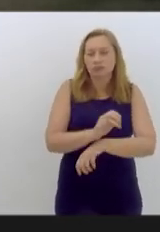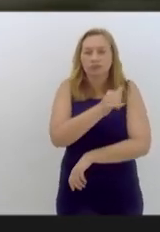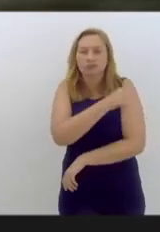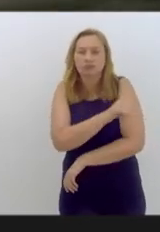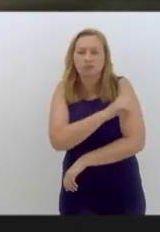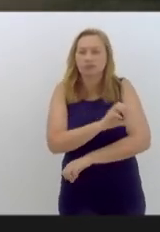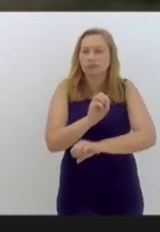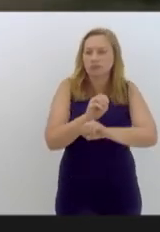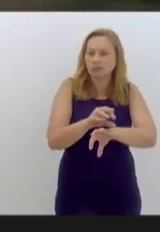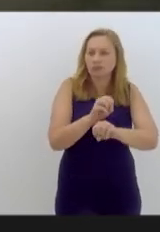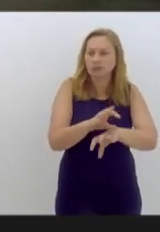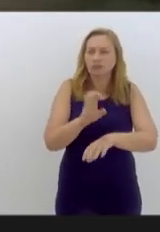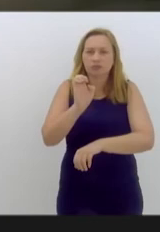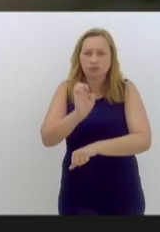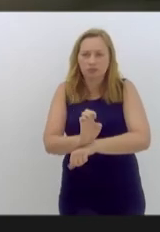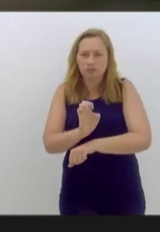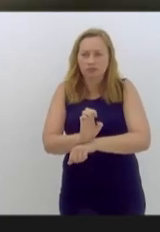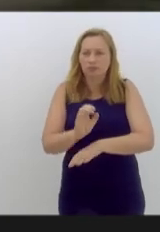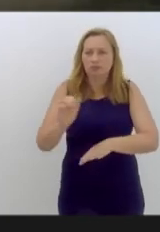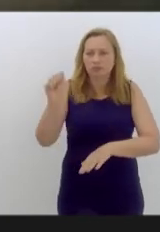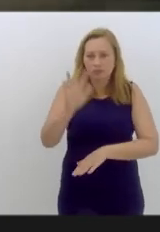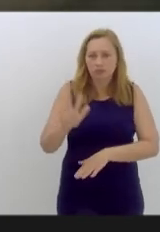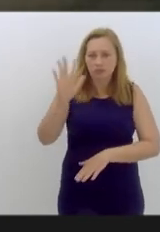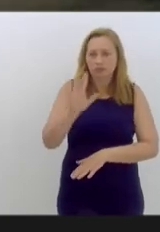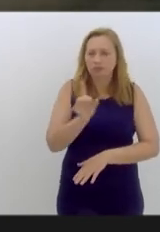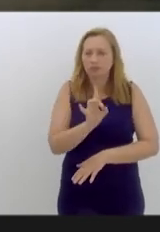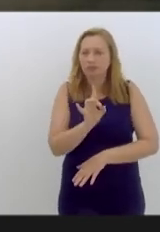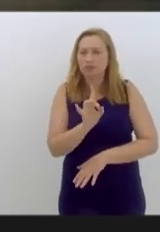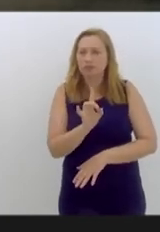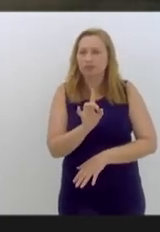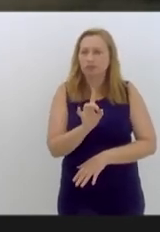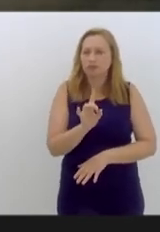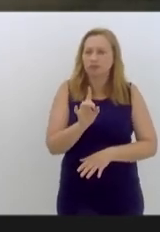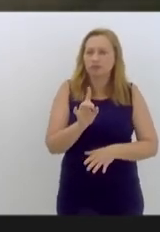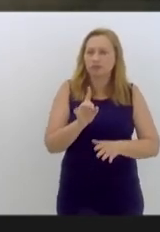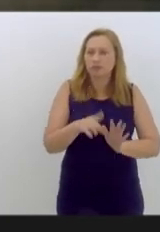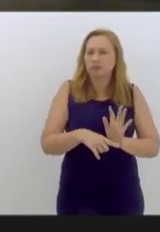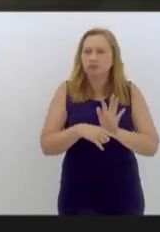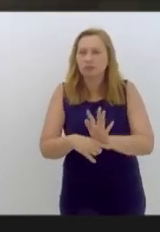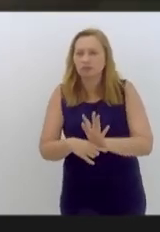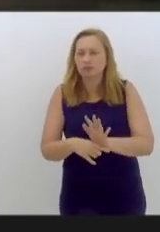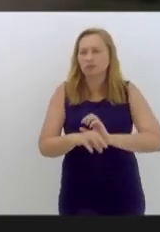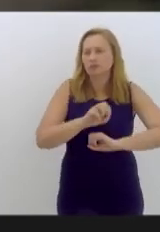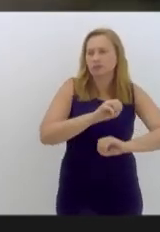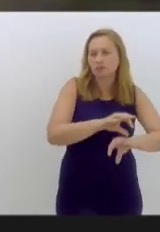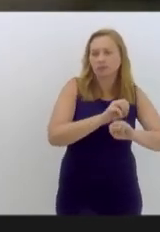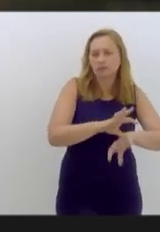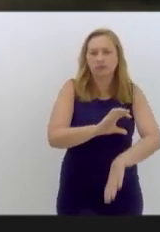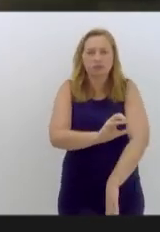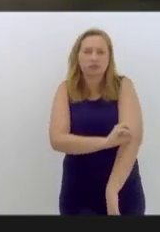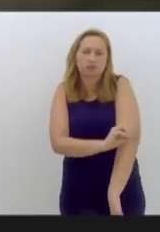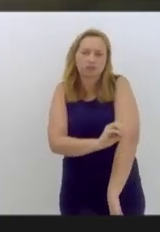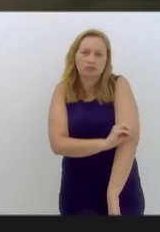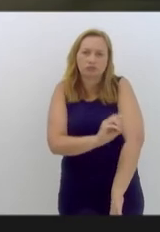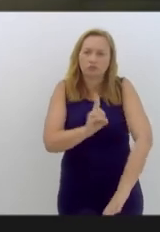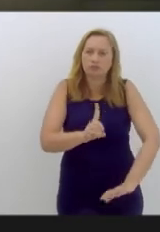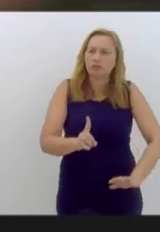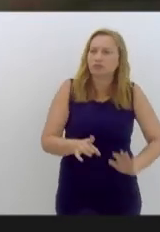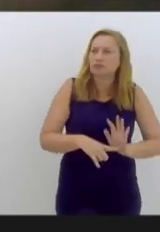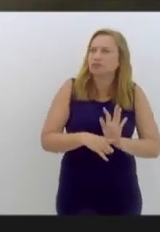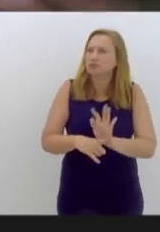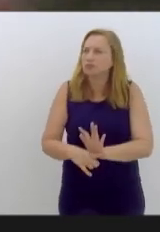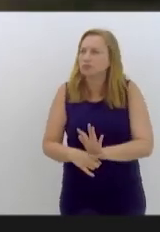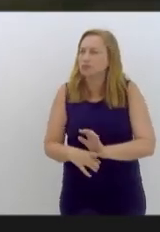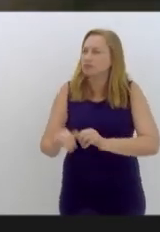educação estadual como um todo. Não é porque ele não atende a educação infantil, não é porque ele não atende